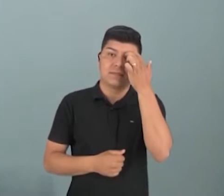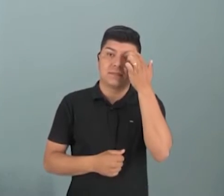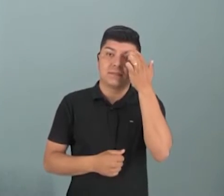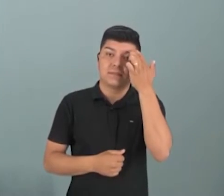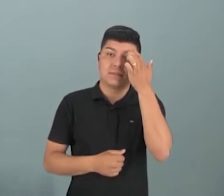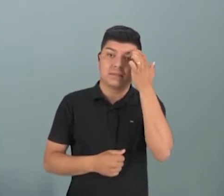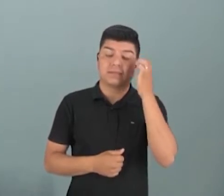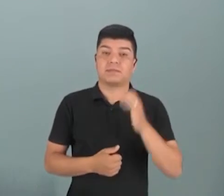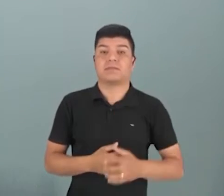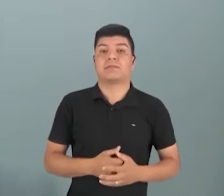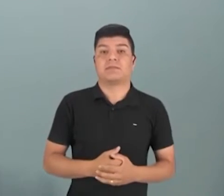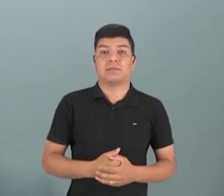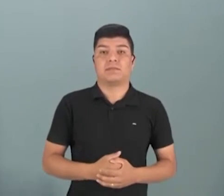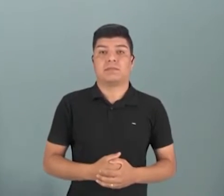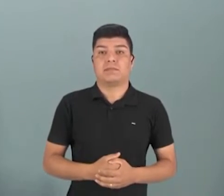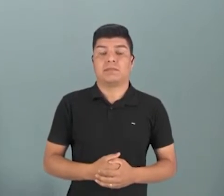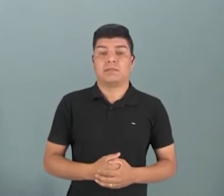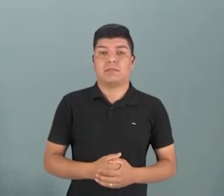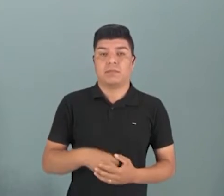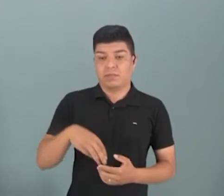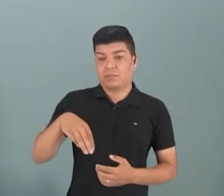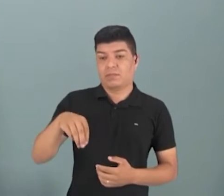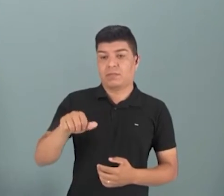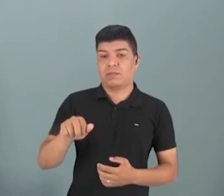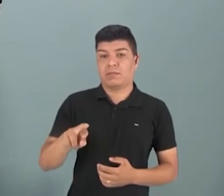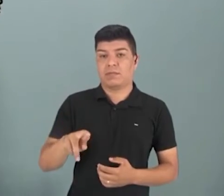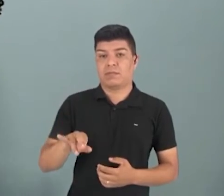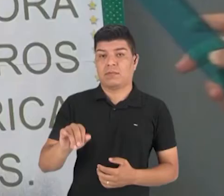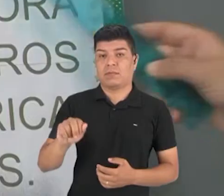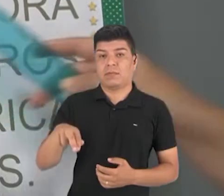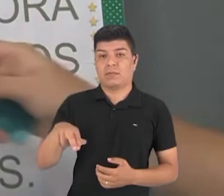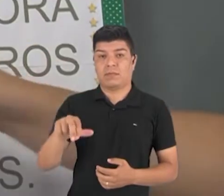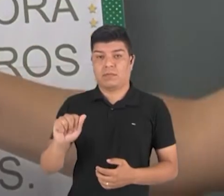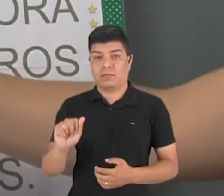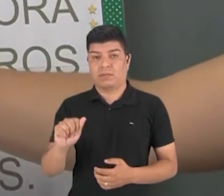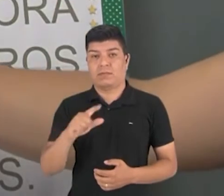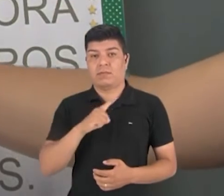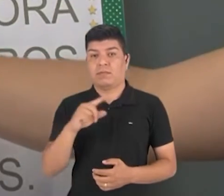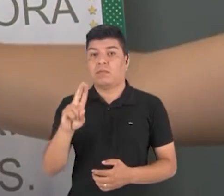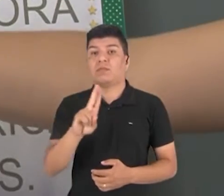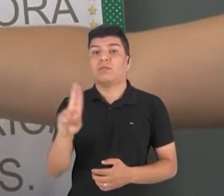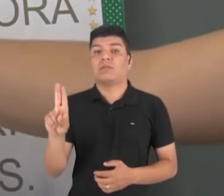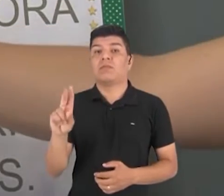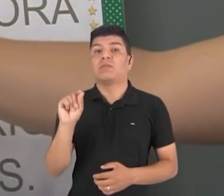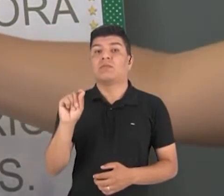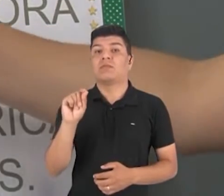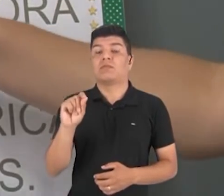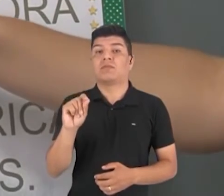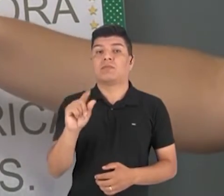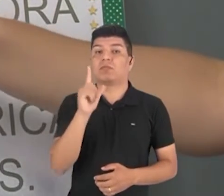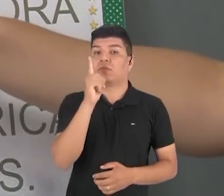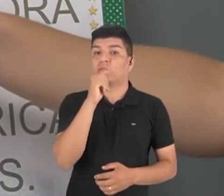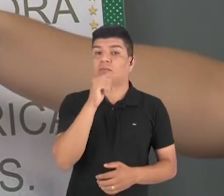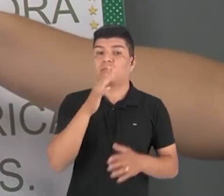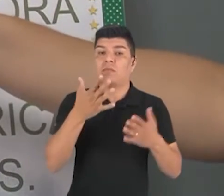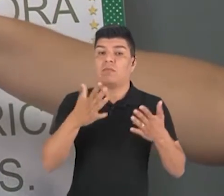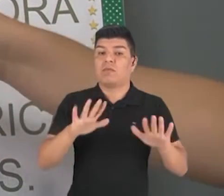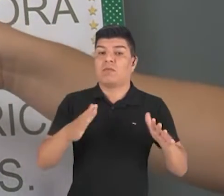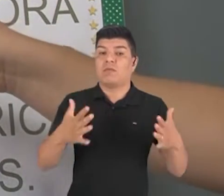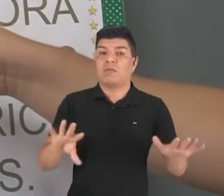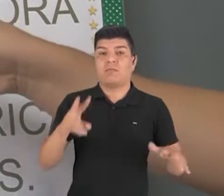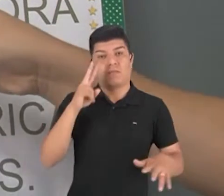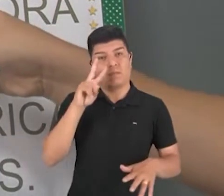Oi Mariana carrega no nome o mar